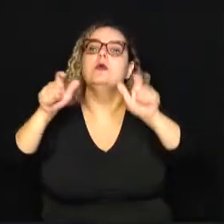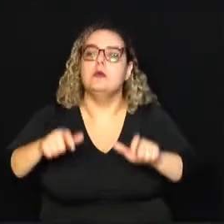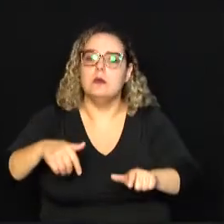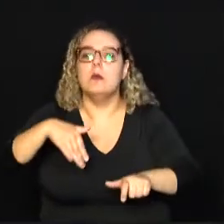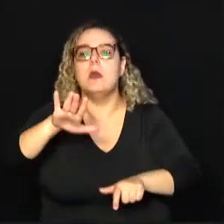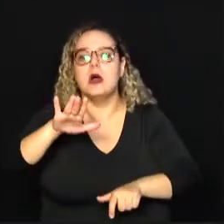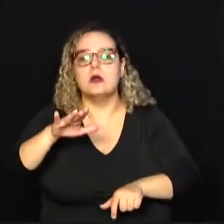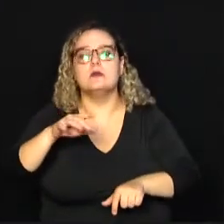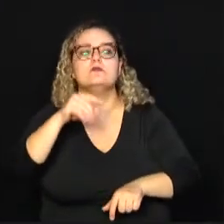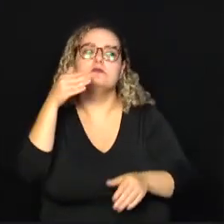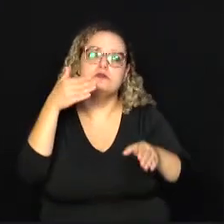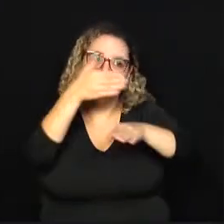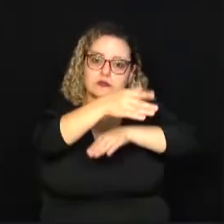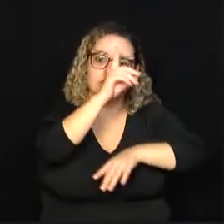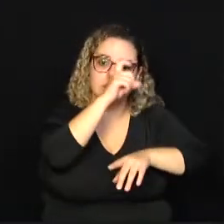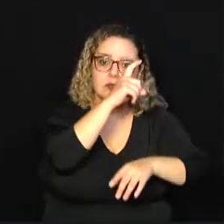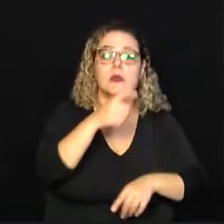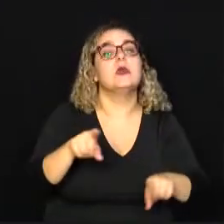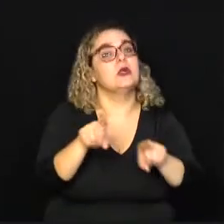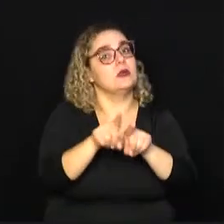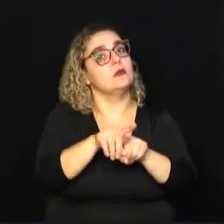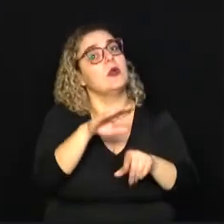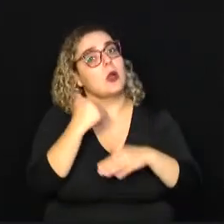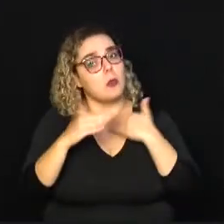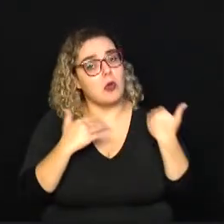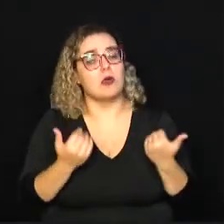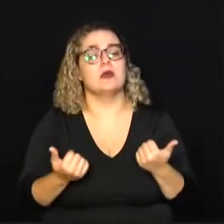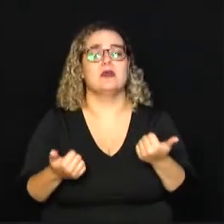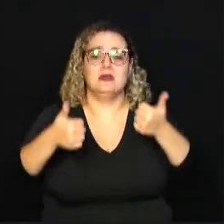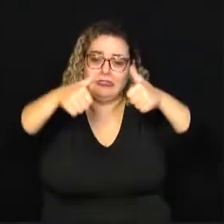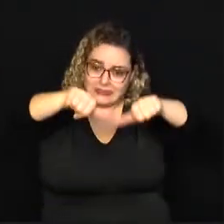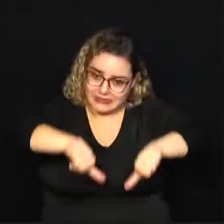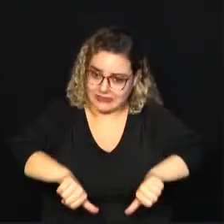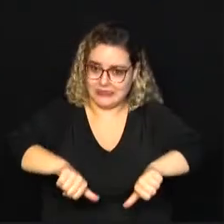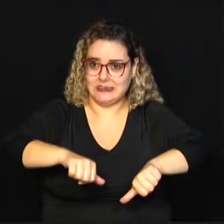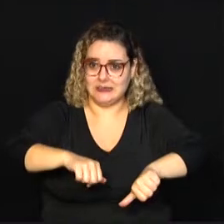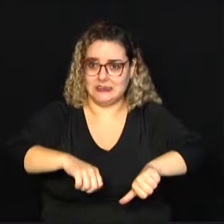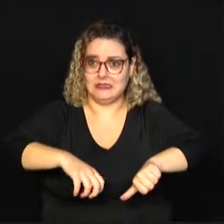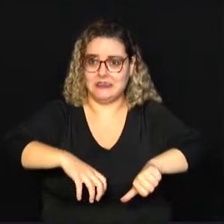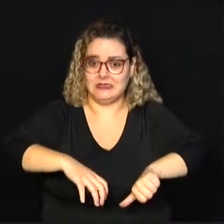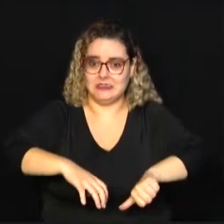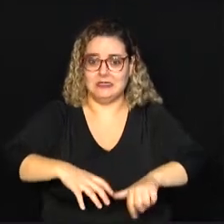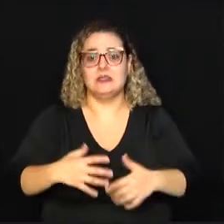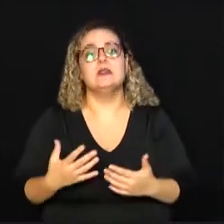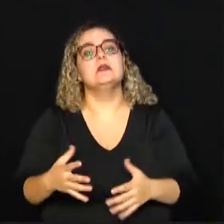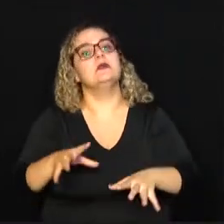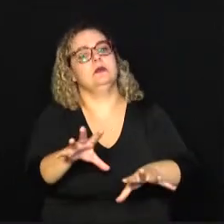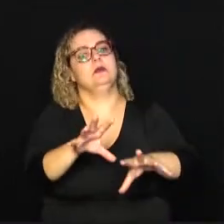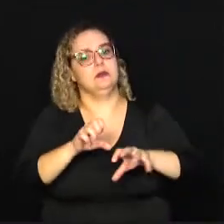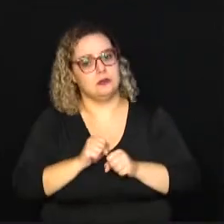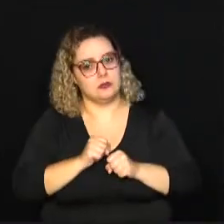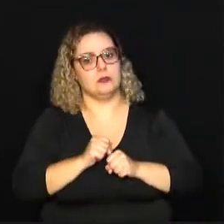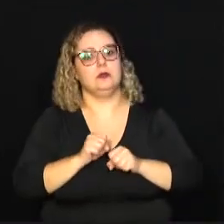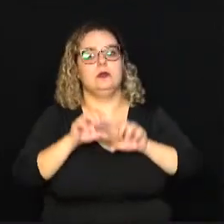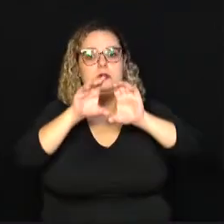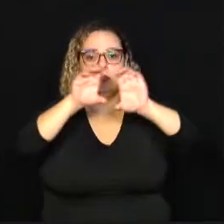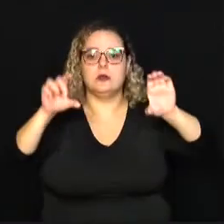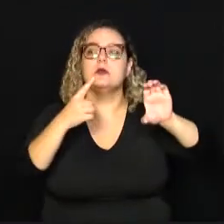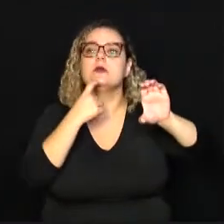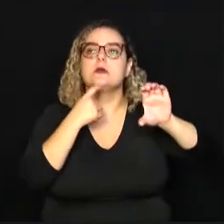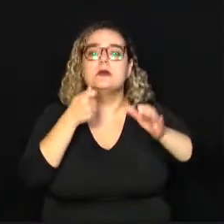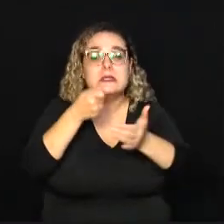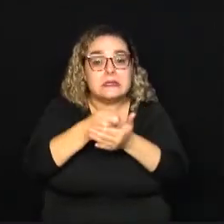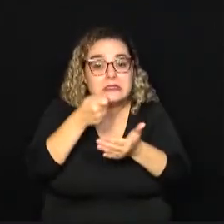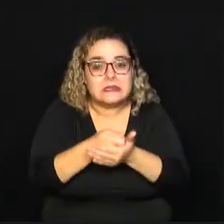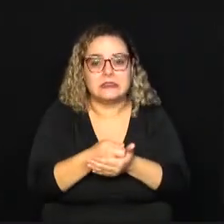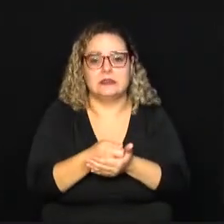hospital ao mesmo tempo e levar ao colapso. Então, pessoal, vamos aderir às medidas de isolamento, à fase vermelha, vamos cumprir isso com